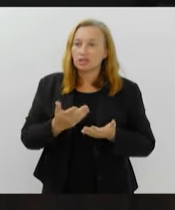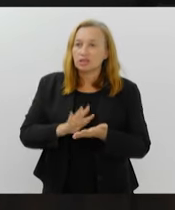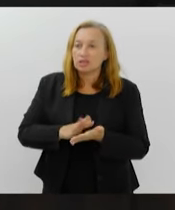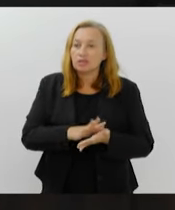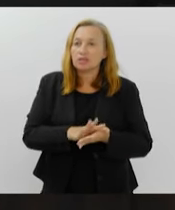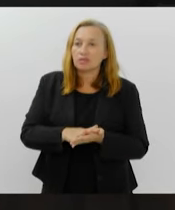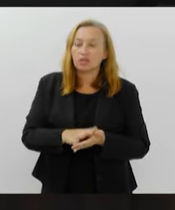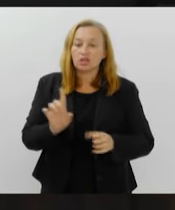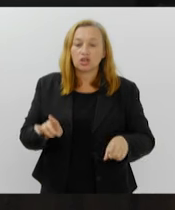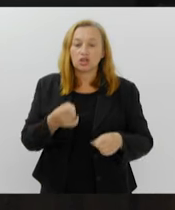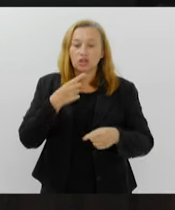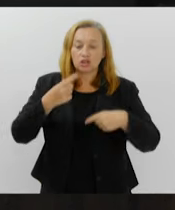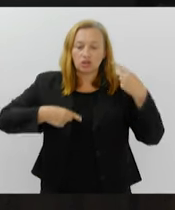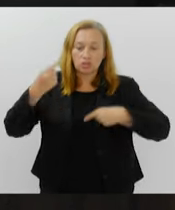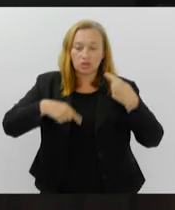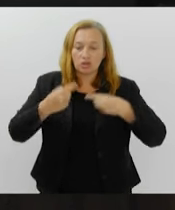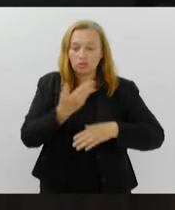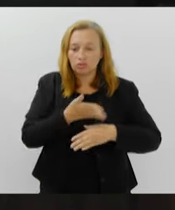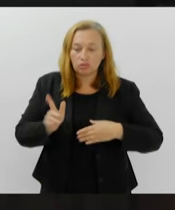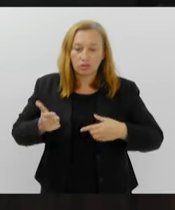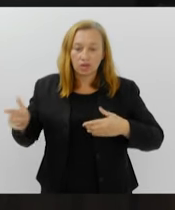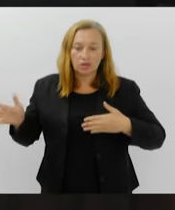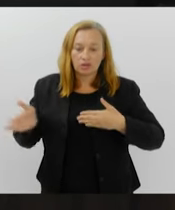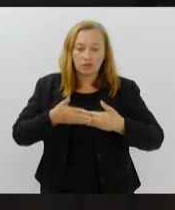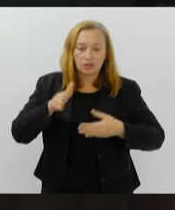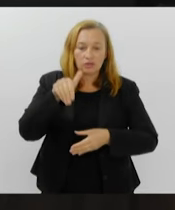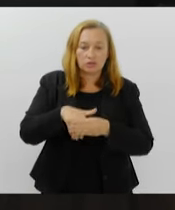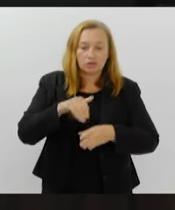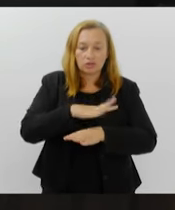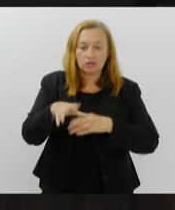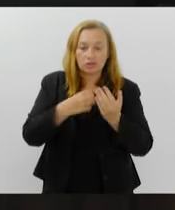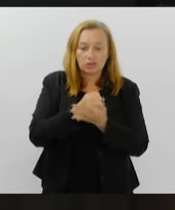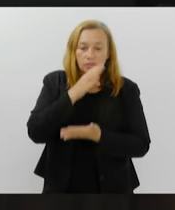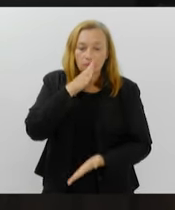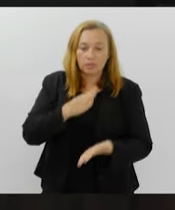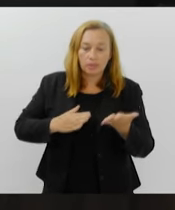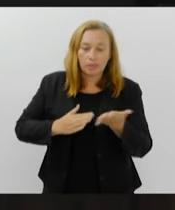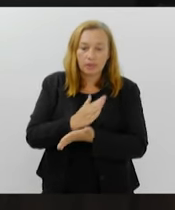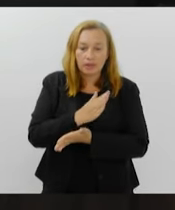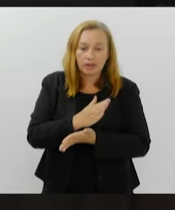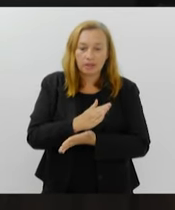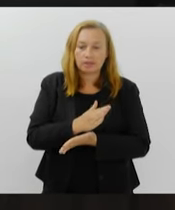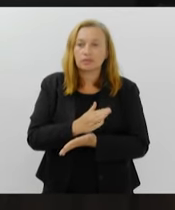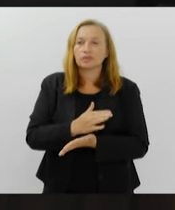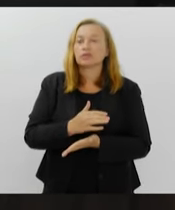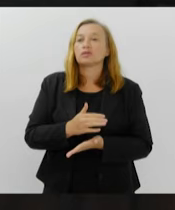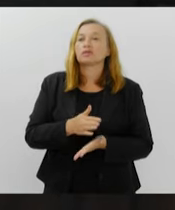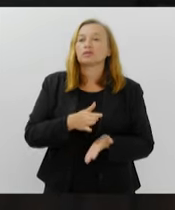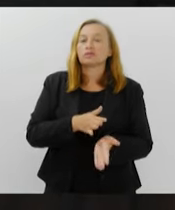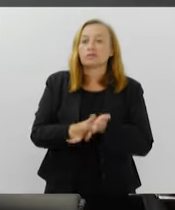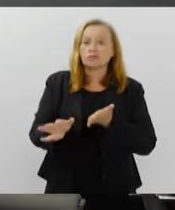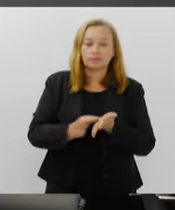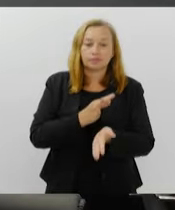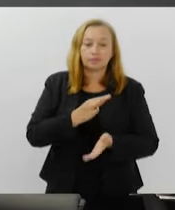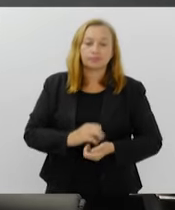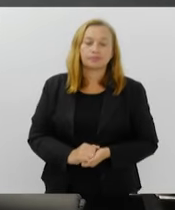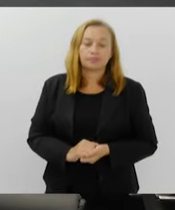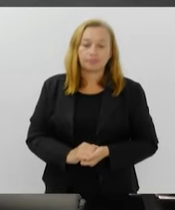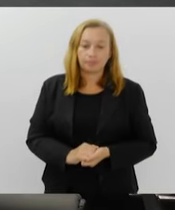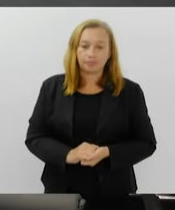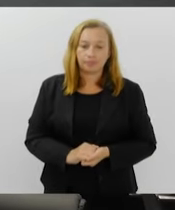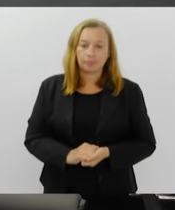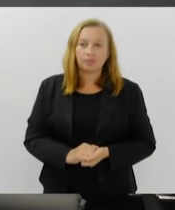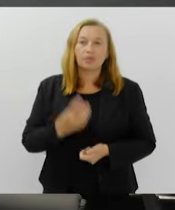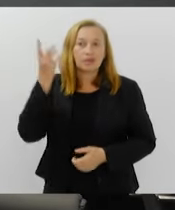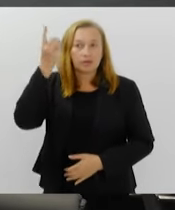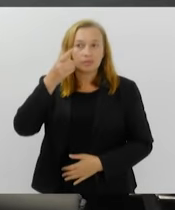discutir encerrada a discussão em votação senhores que aprov permaneçam Como estão aprovado vai autógrafo